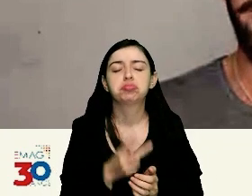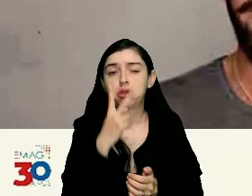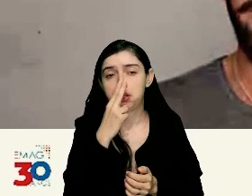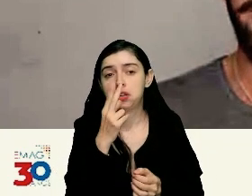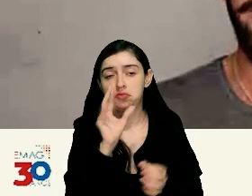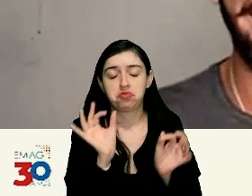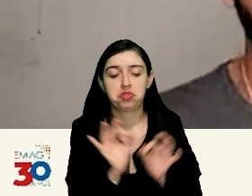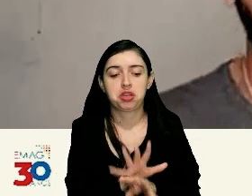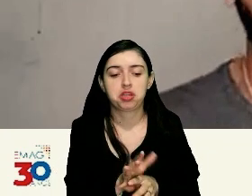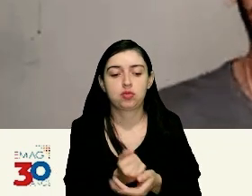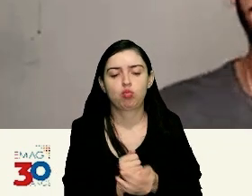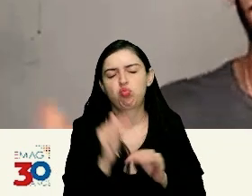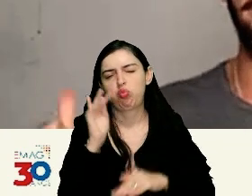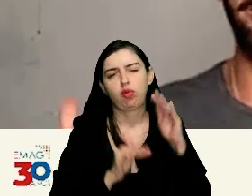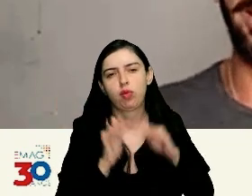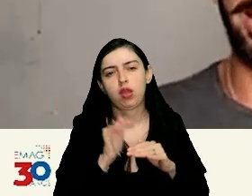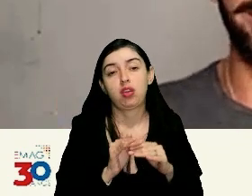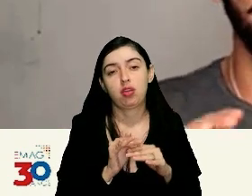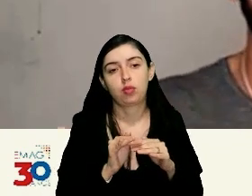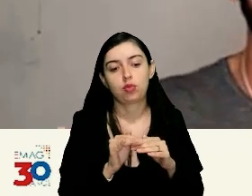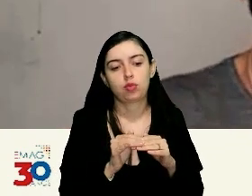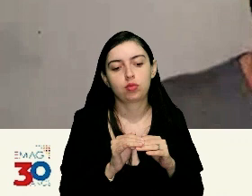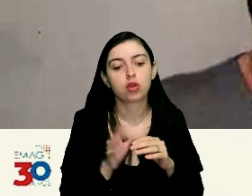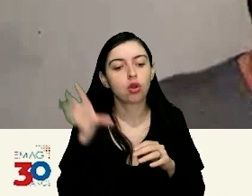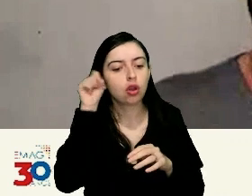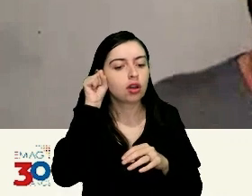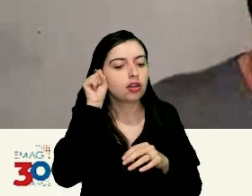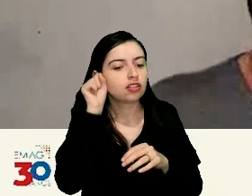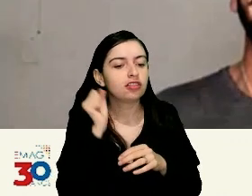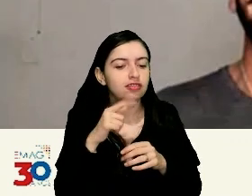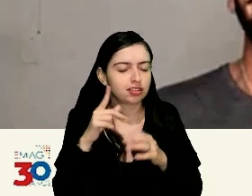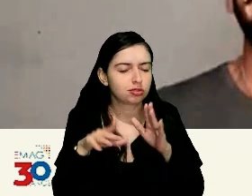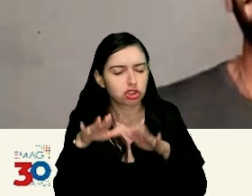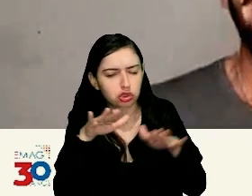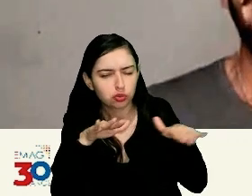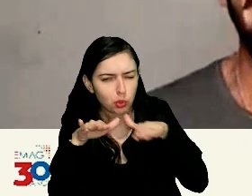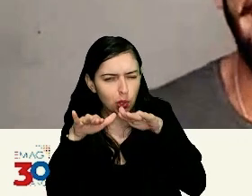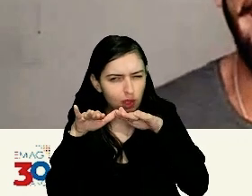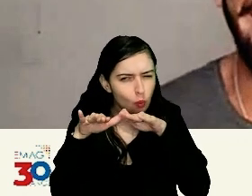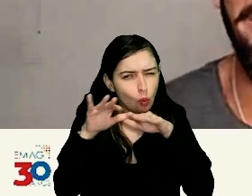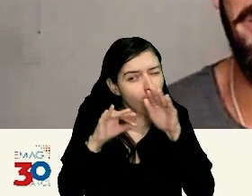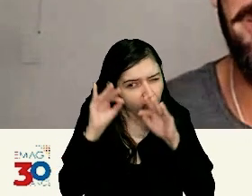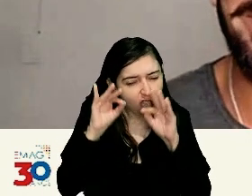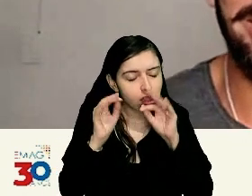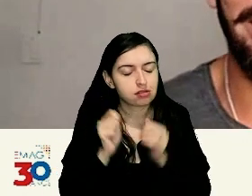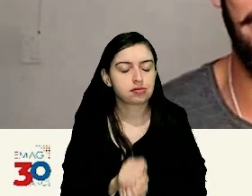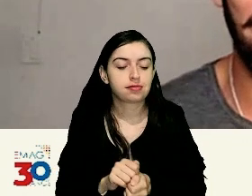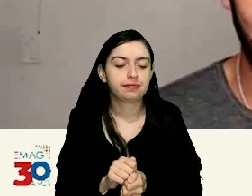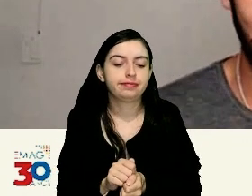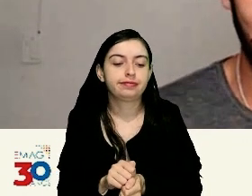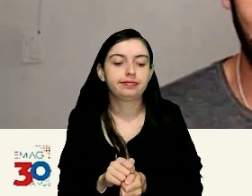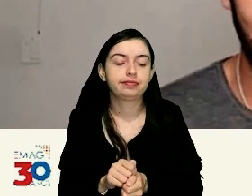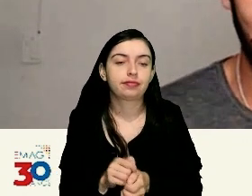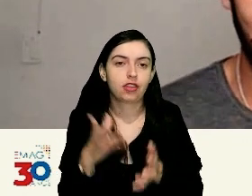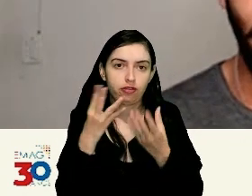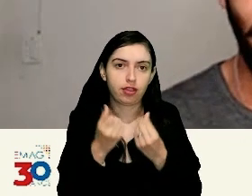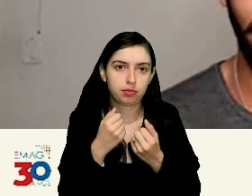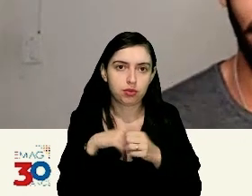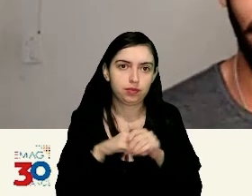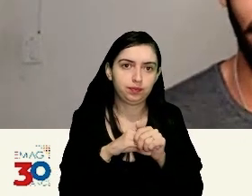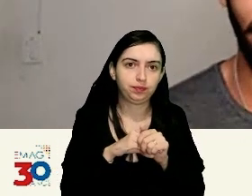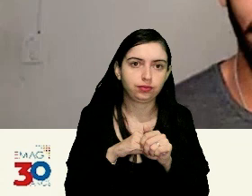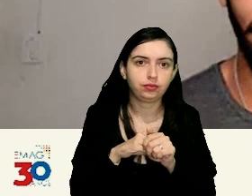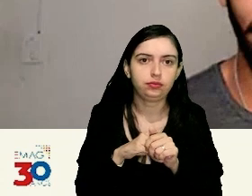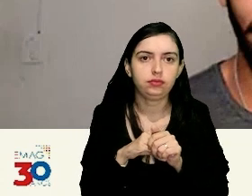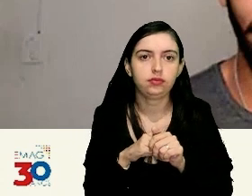coisa, ouçam a descrição do Leandro que eu tô próximo dele. Então vamos lá, gente. Bom, eu